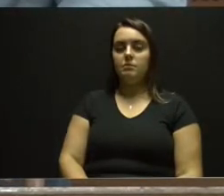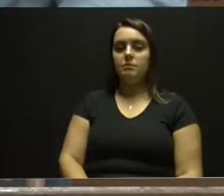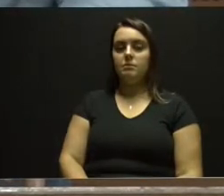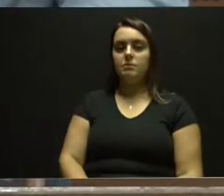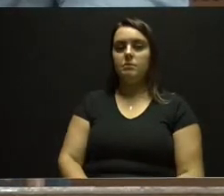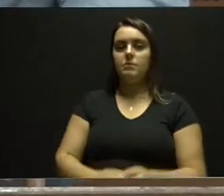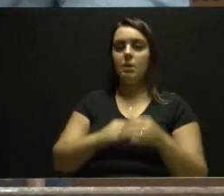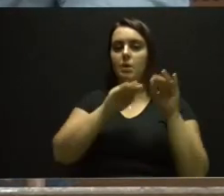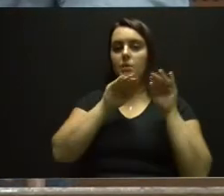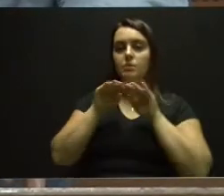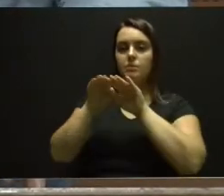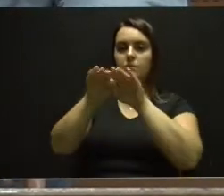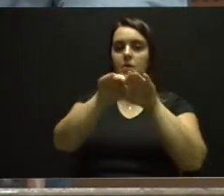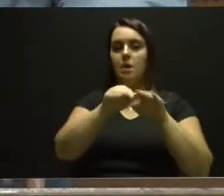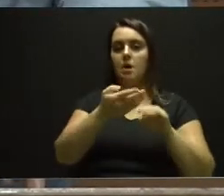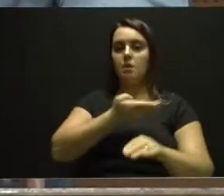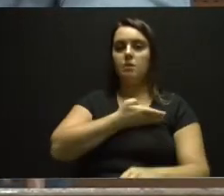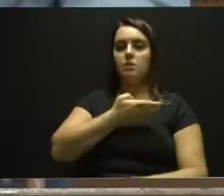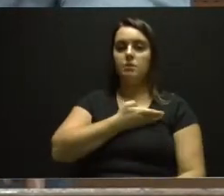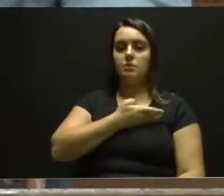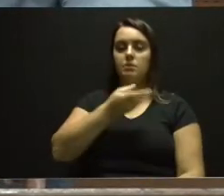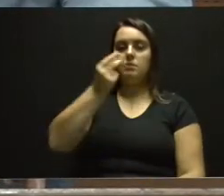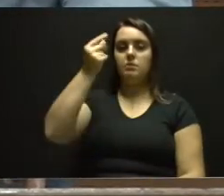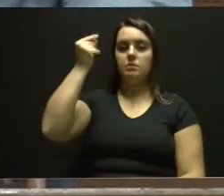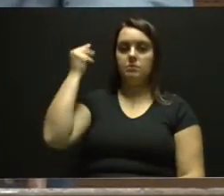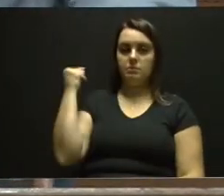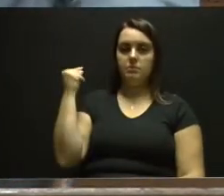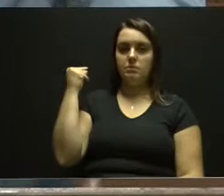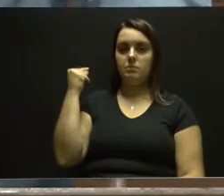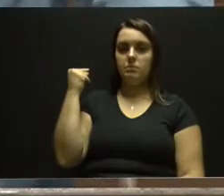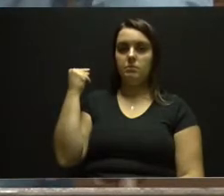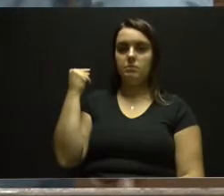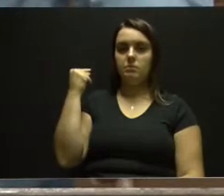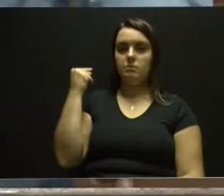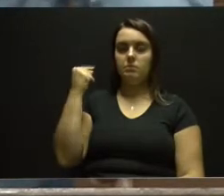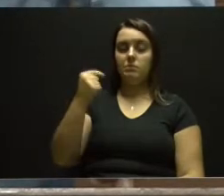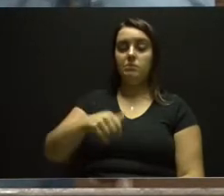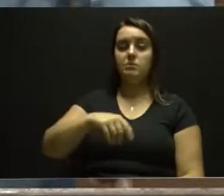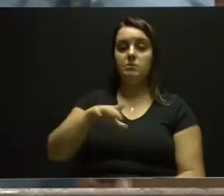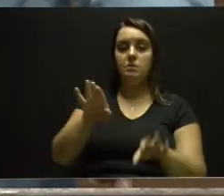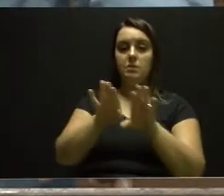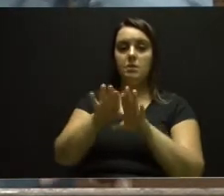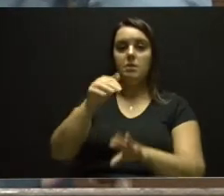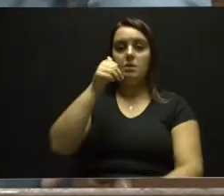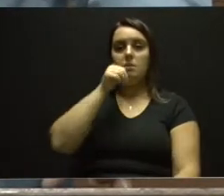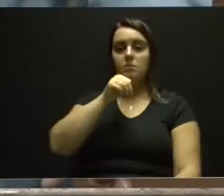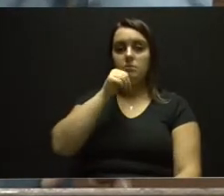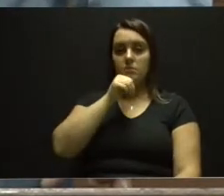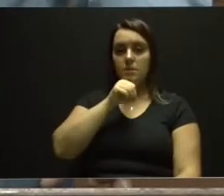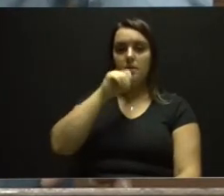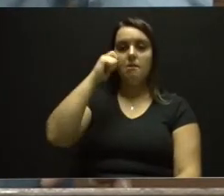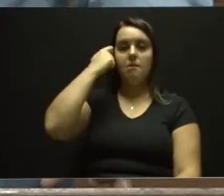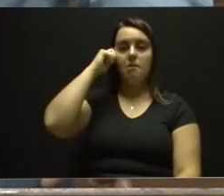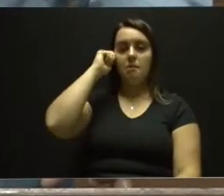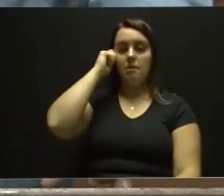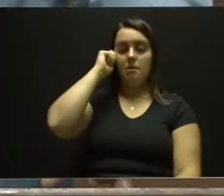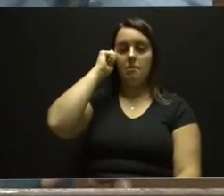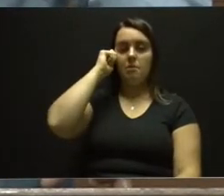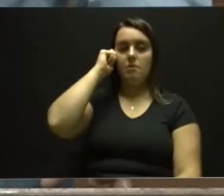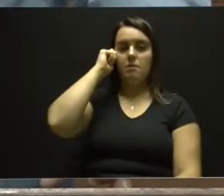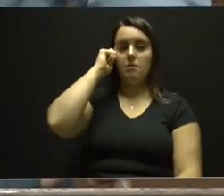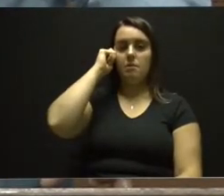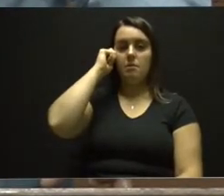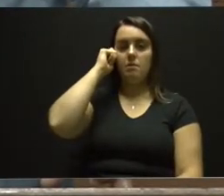que nós tivemos na época que foram as mulheres negras e de 10 na pessoa